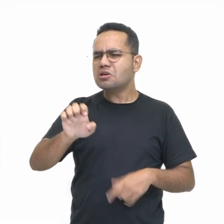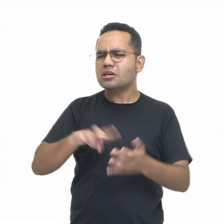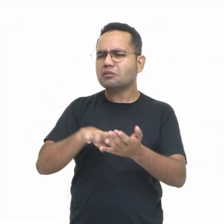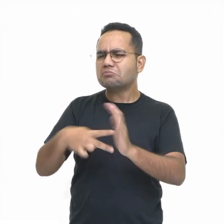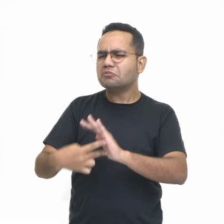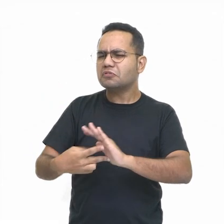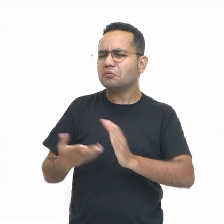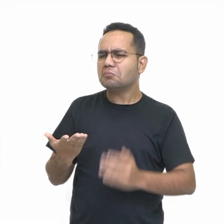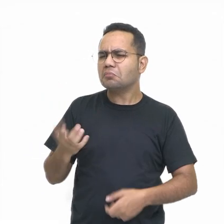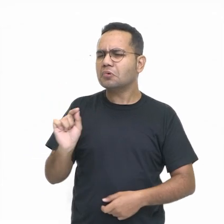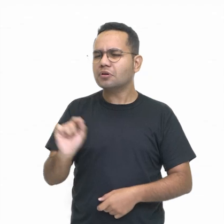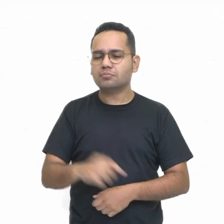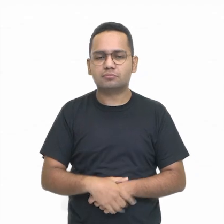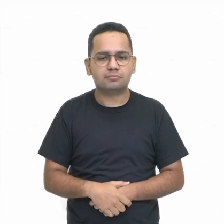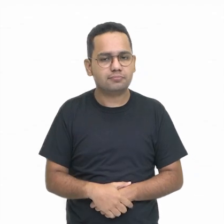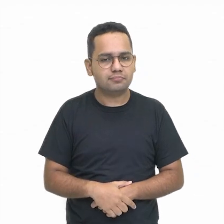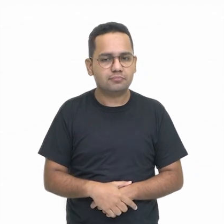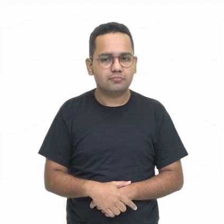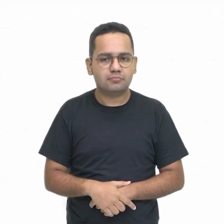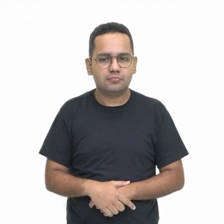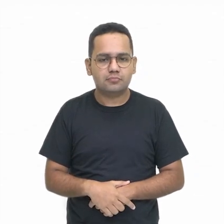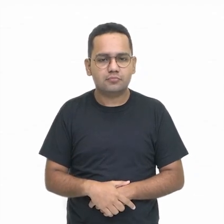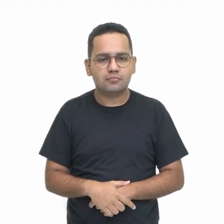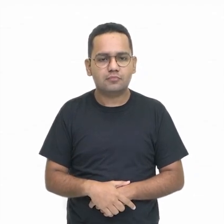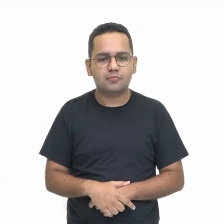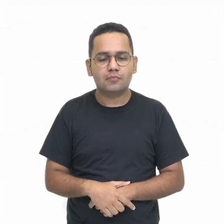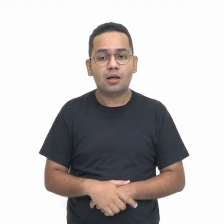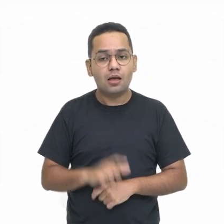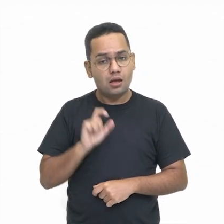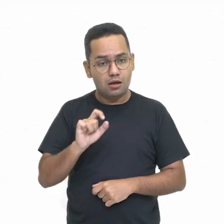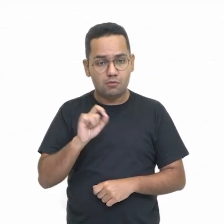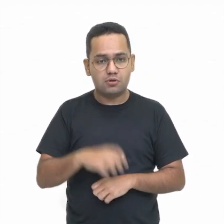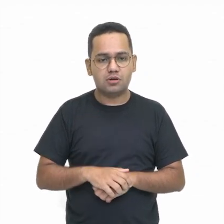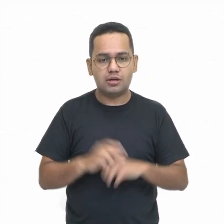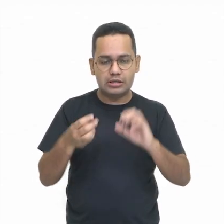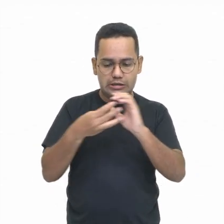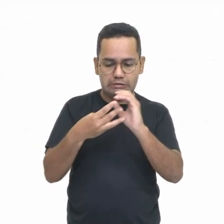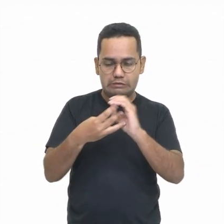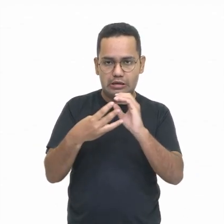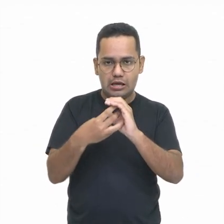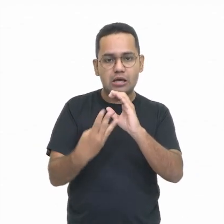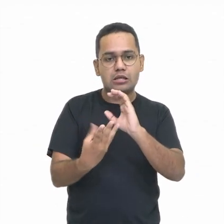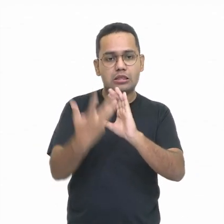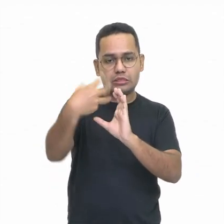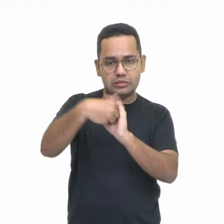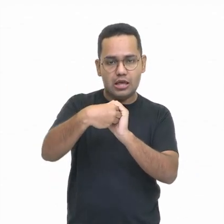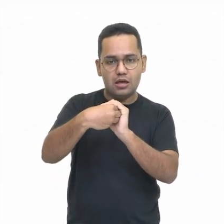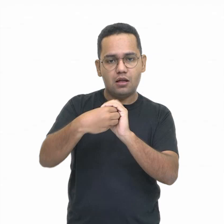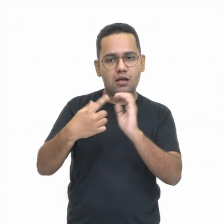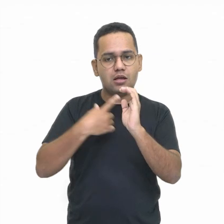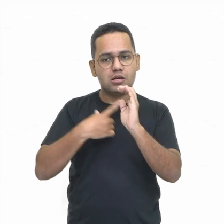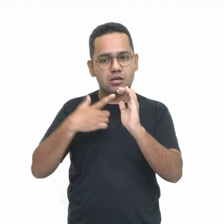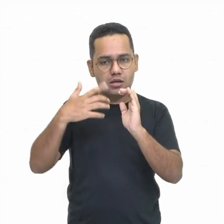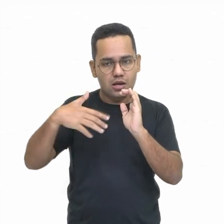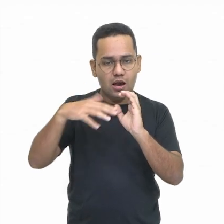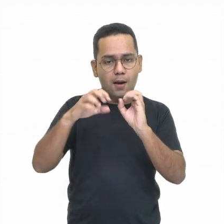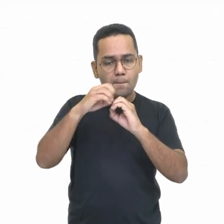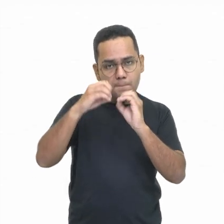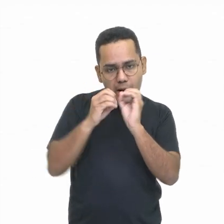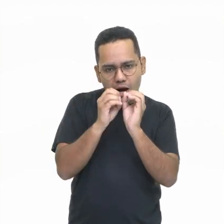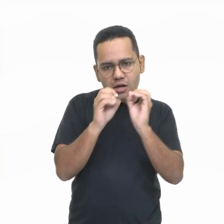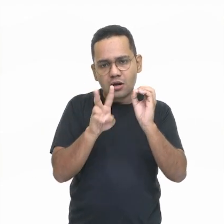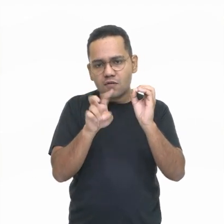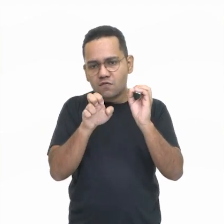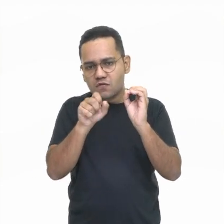endocitose? A endocitose é o processo de entrada de partículas na célula por meio de vesículas,